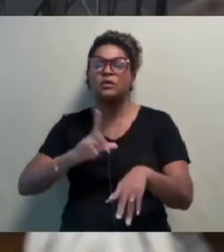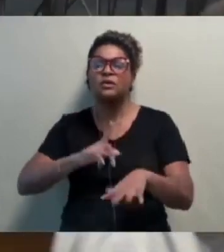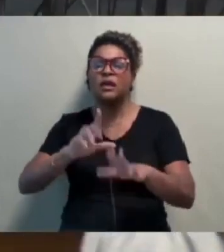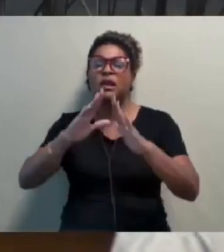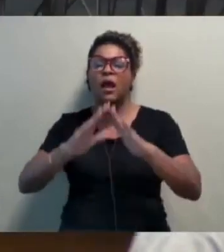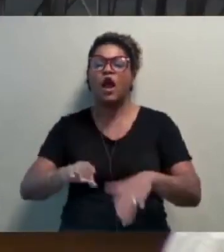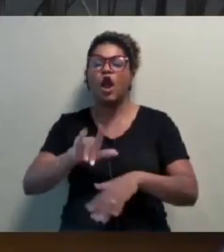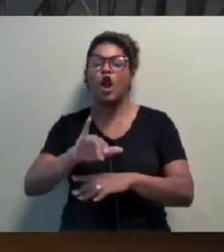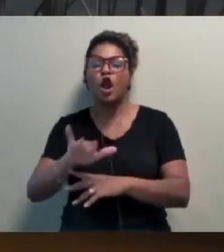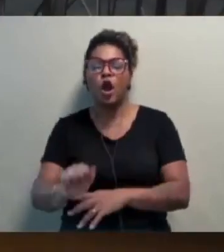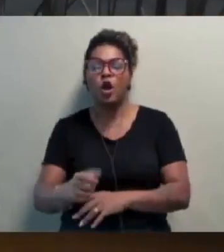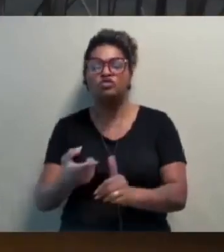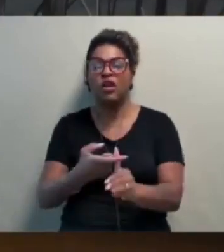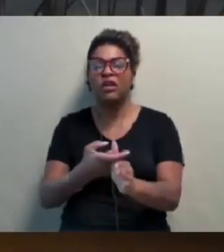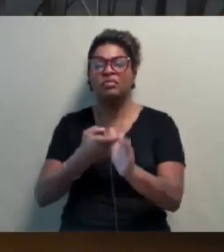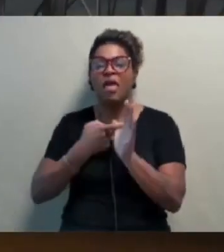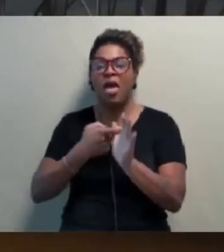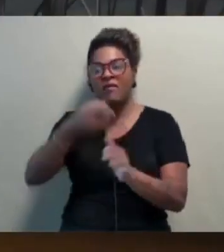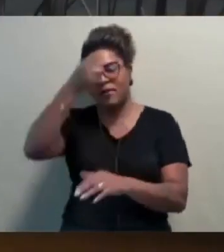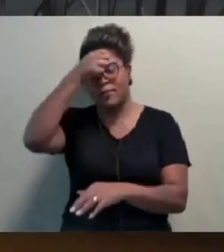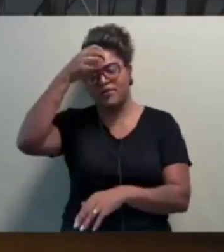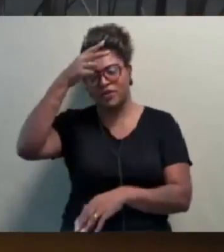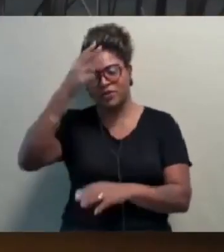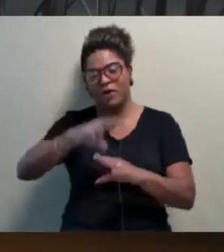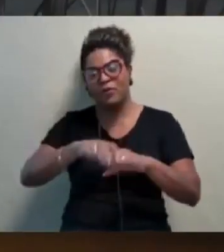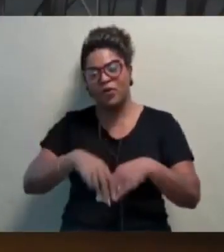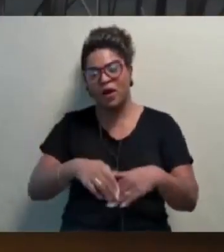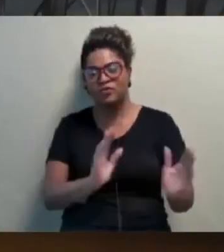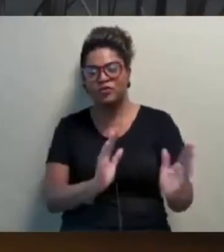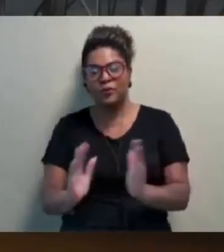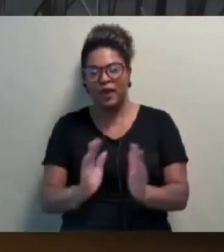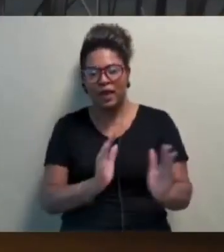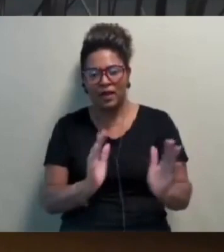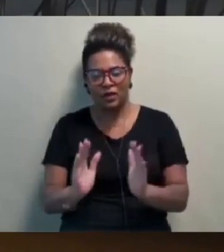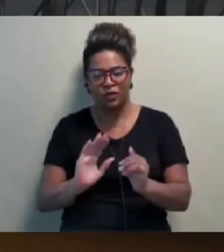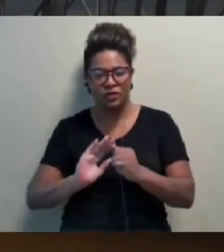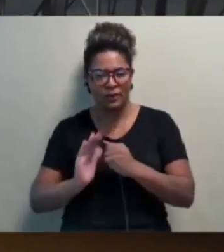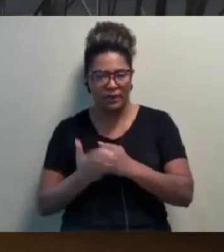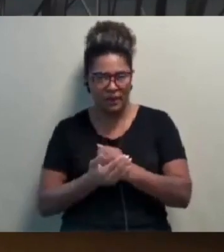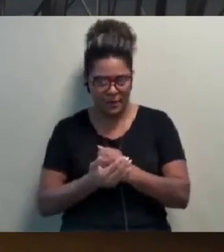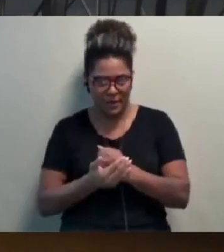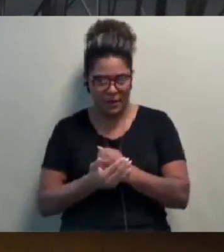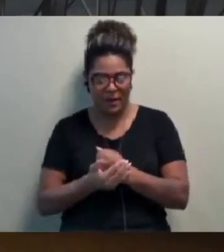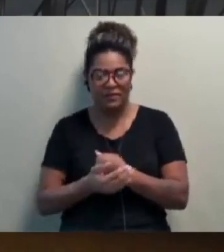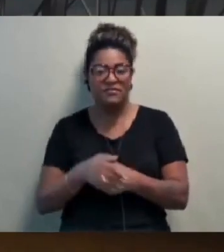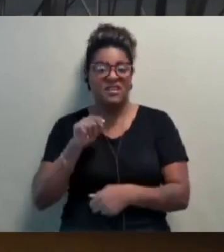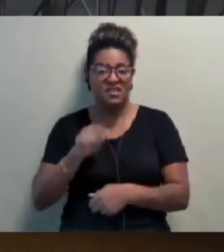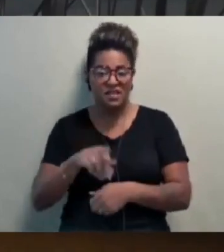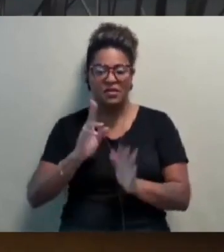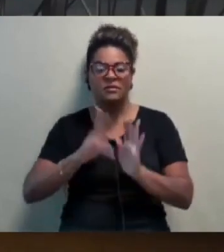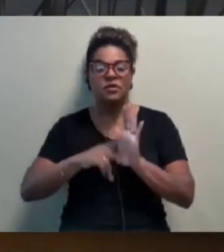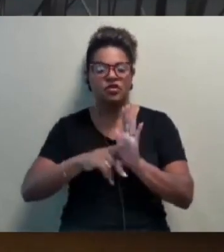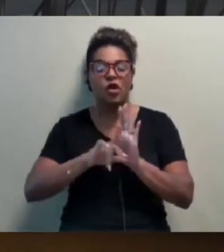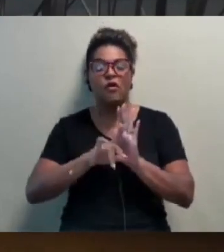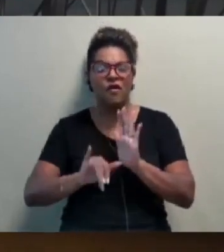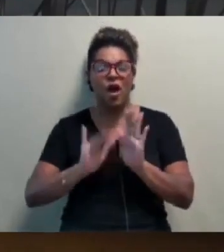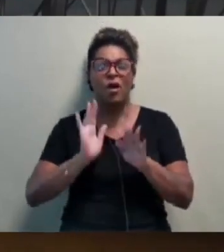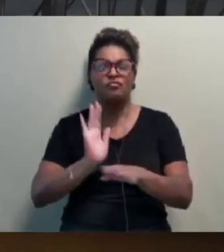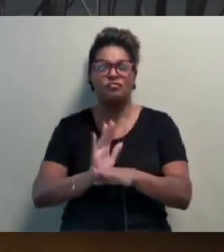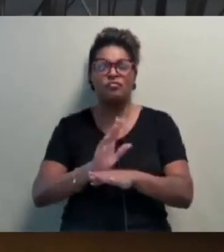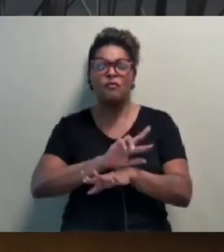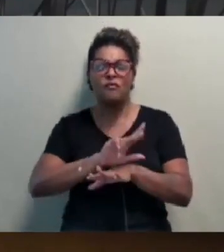Horizonte devido à pandemia. Esse projeto vai ajudar várias pessoas que